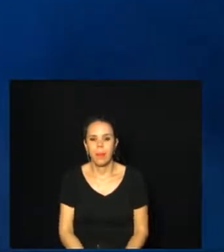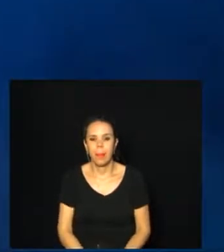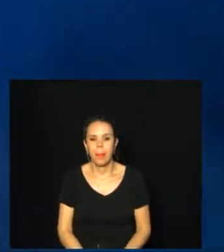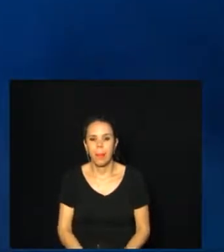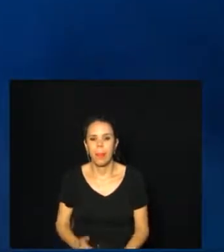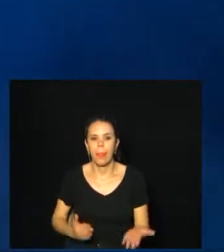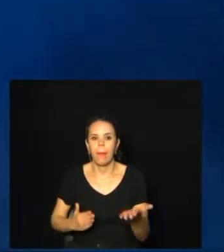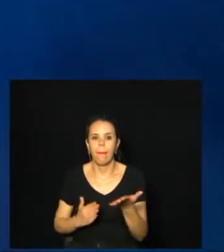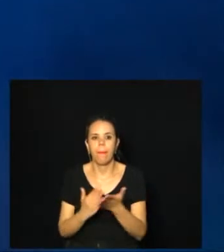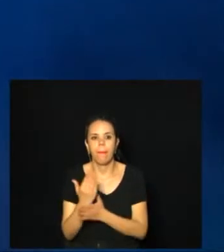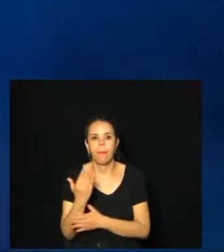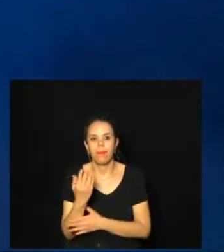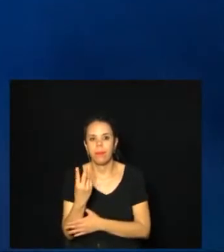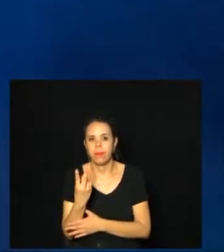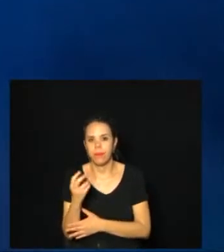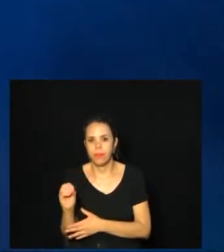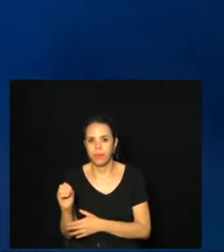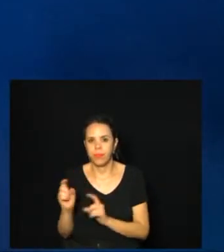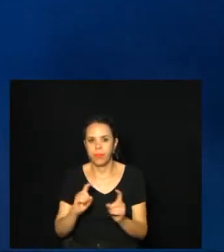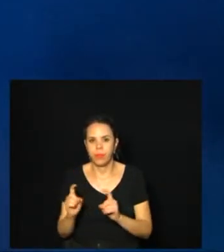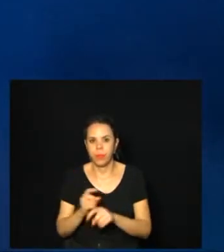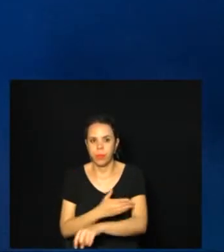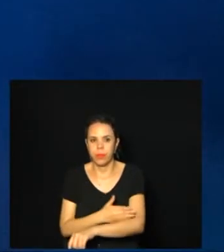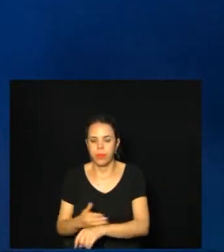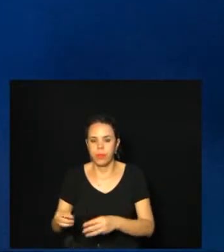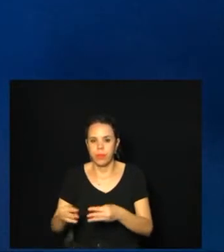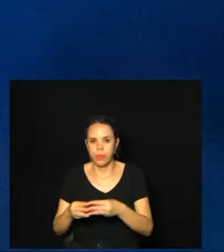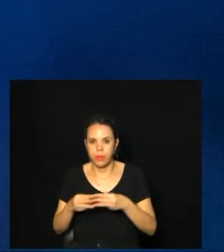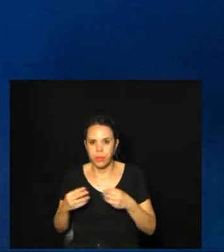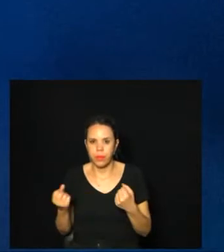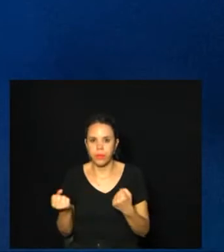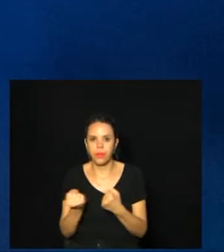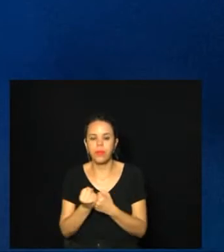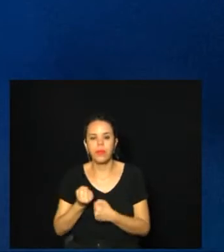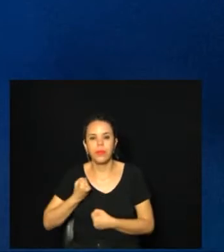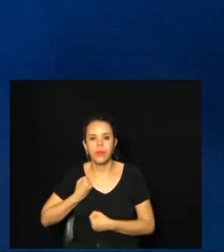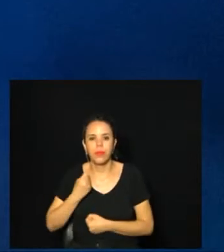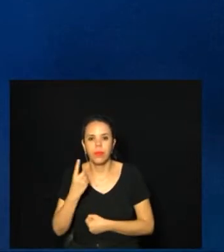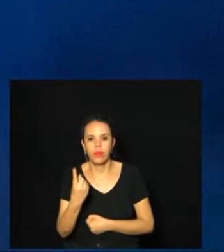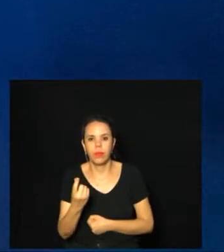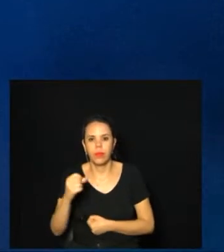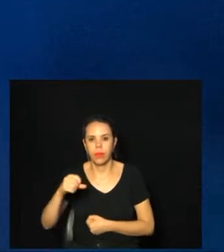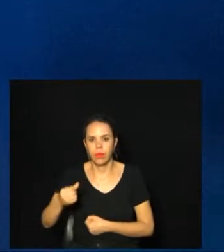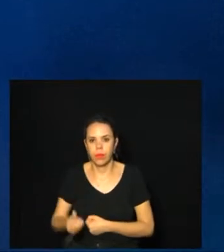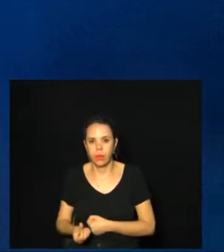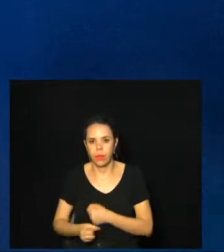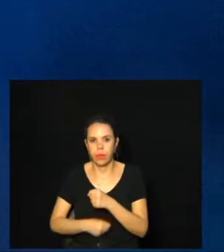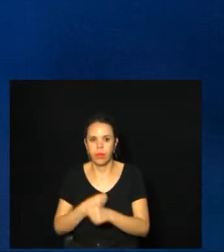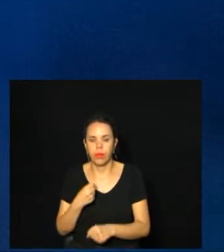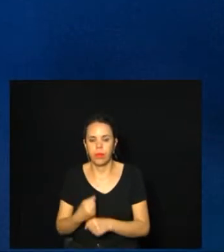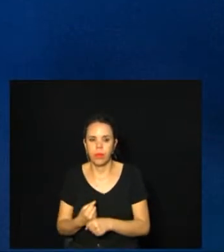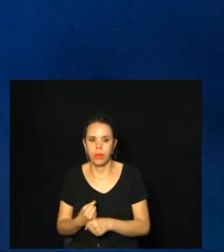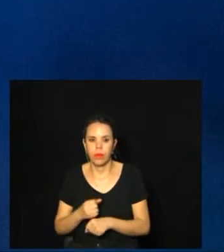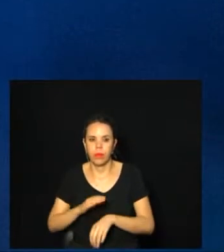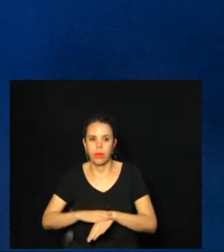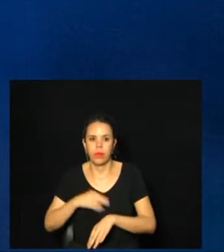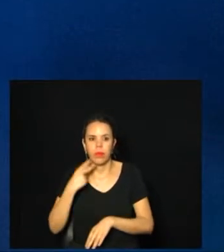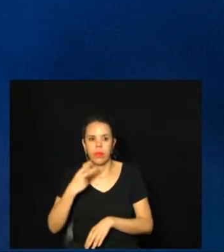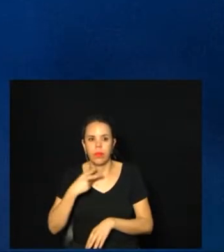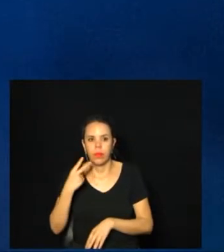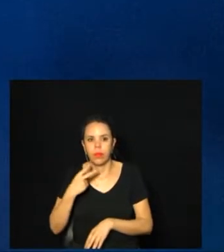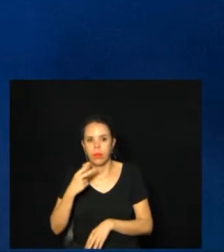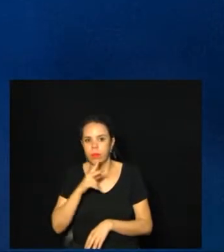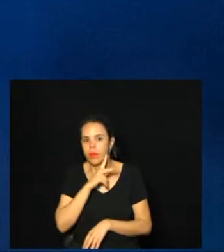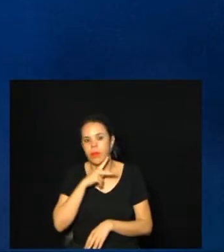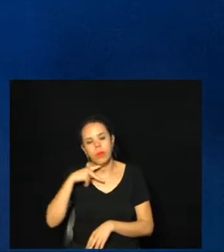Foi aprovada na 20ª reunião ordinária a moção de apoio número 196 deste ano, de autoria do vereador